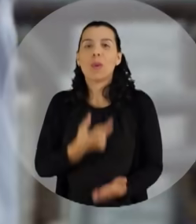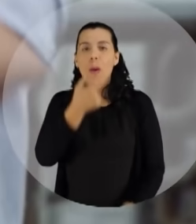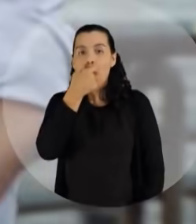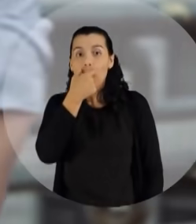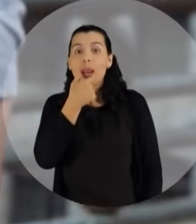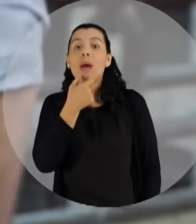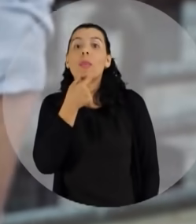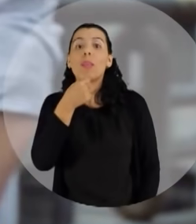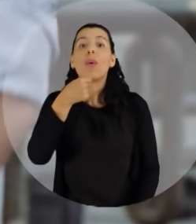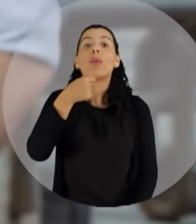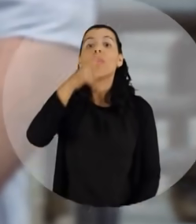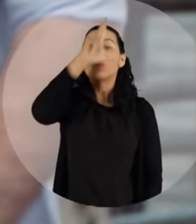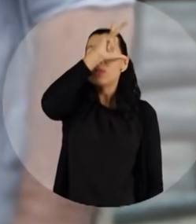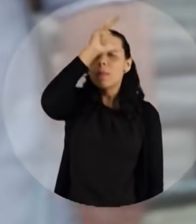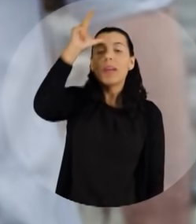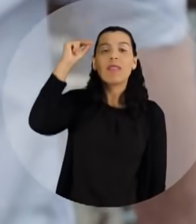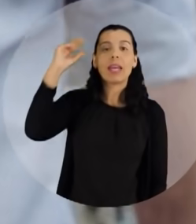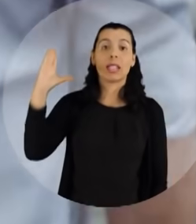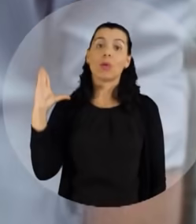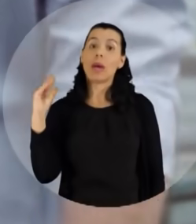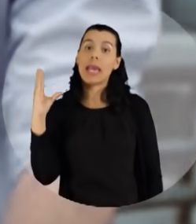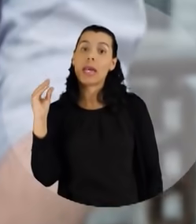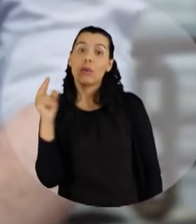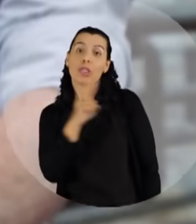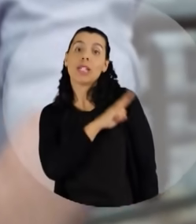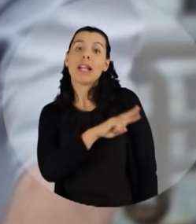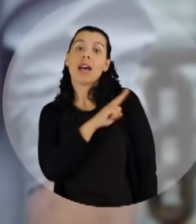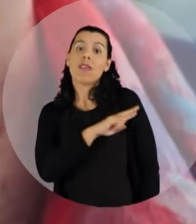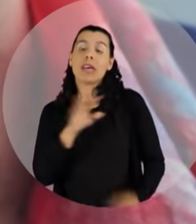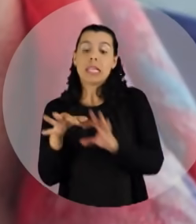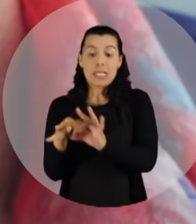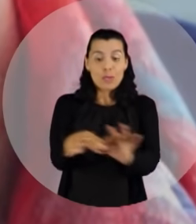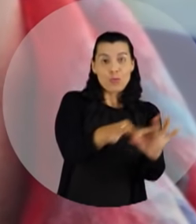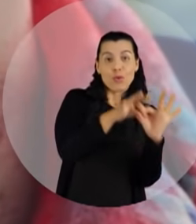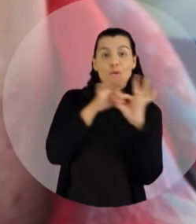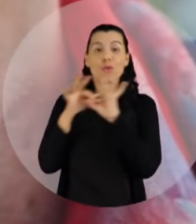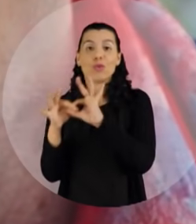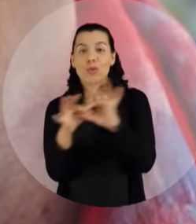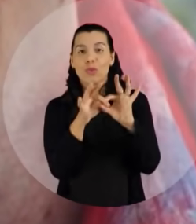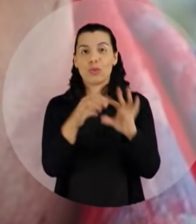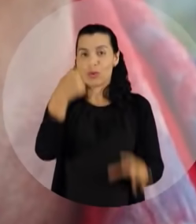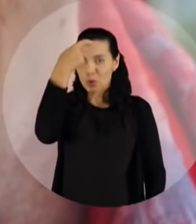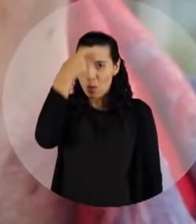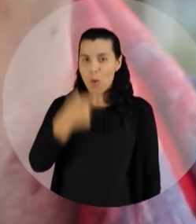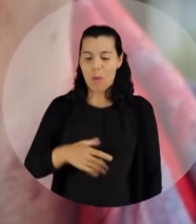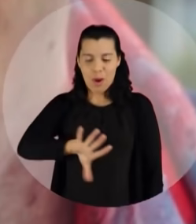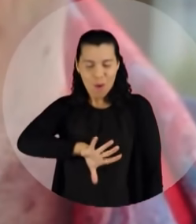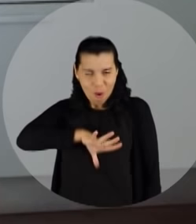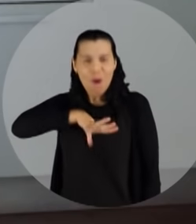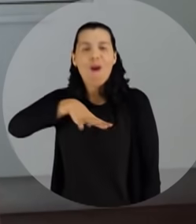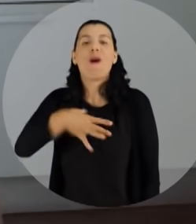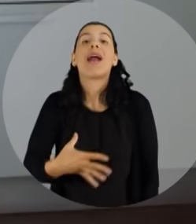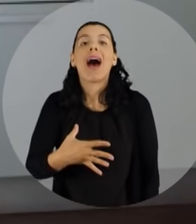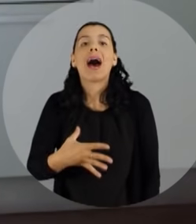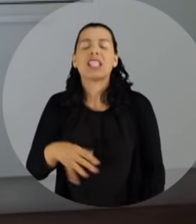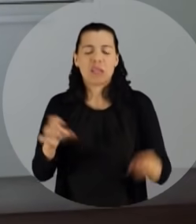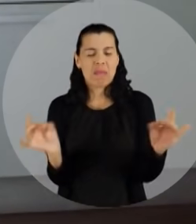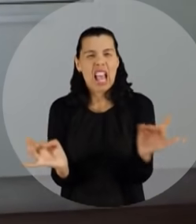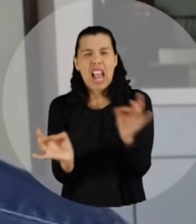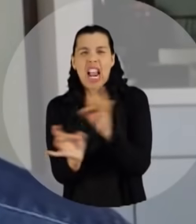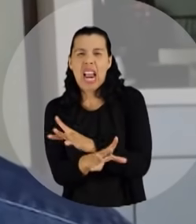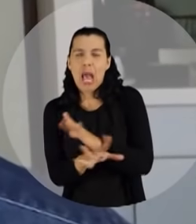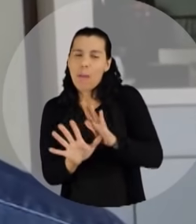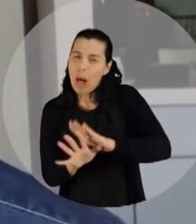Guilherme Boulos como prefeito, Luiza Erundina como vice, unidos no seu olhar humano, na sua coragem para